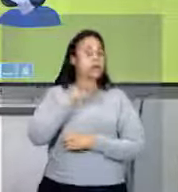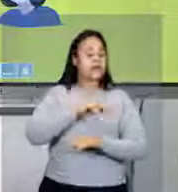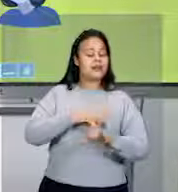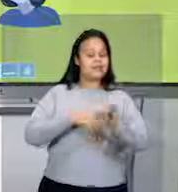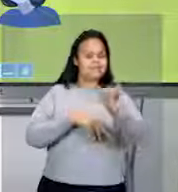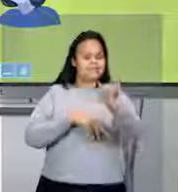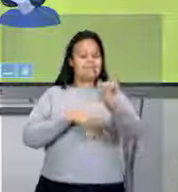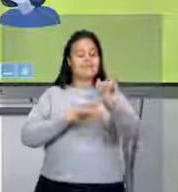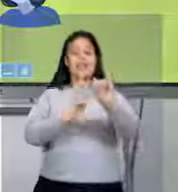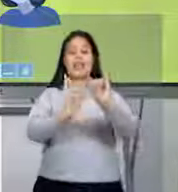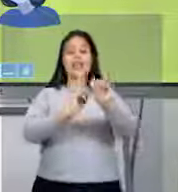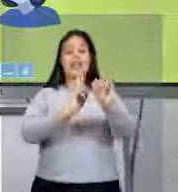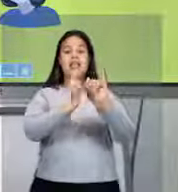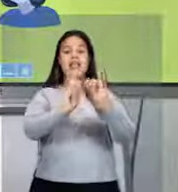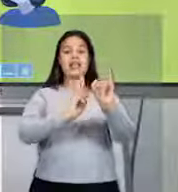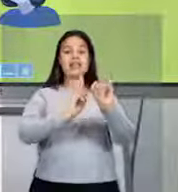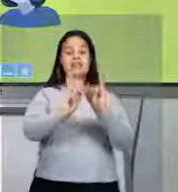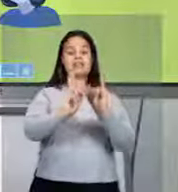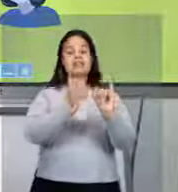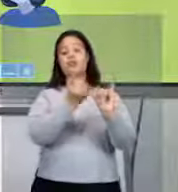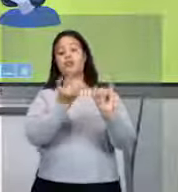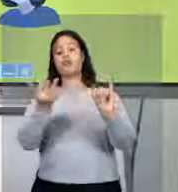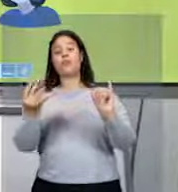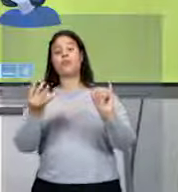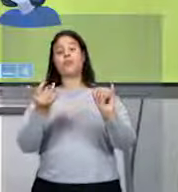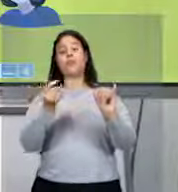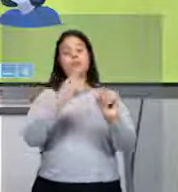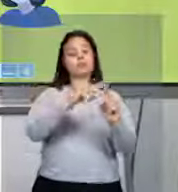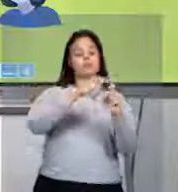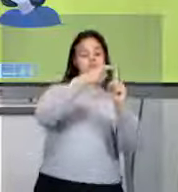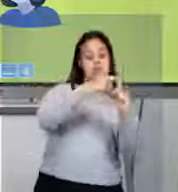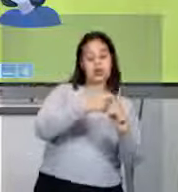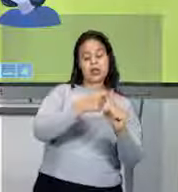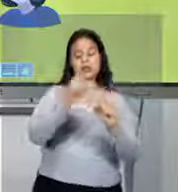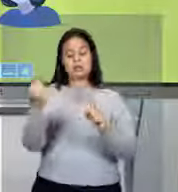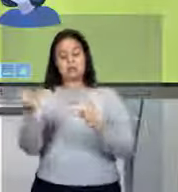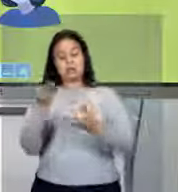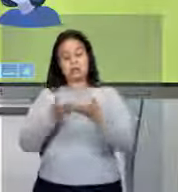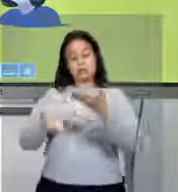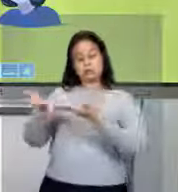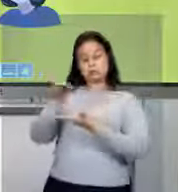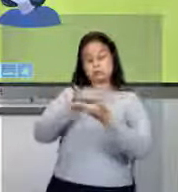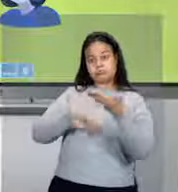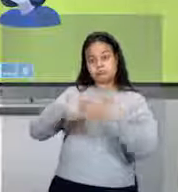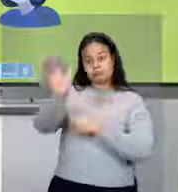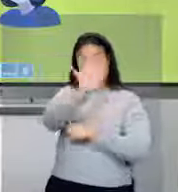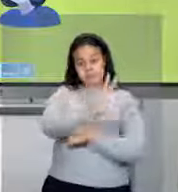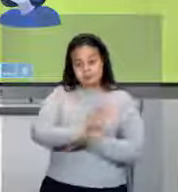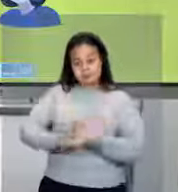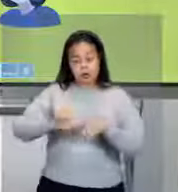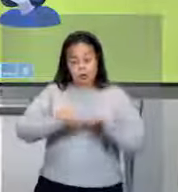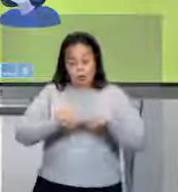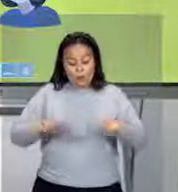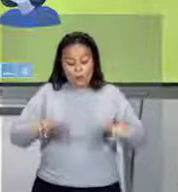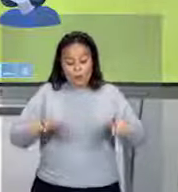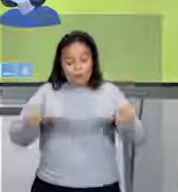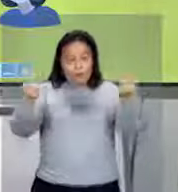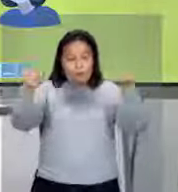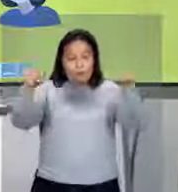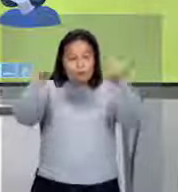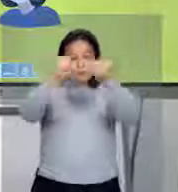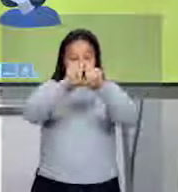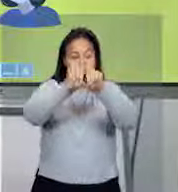é a relação entre a quantidade de carga que atravessa a área da seção transversal de um fio condutor